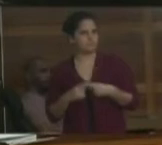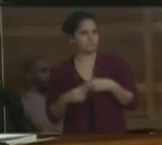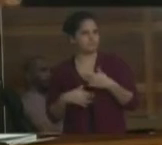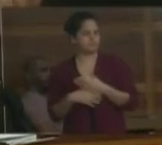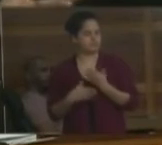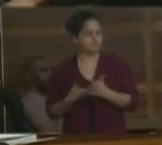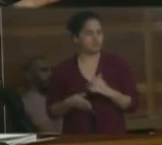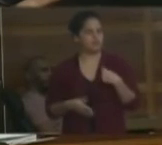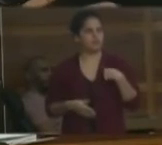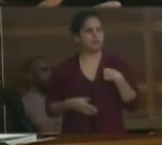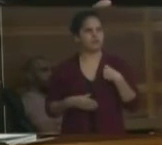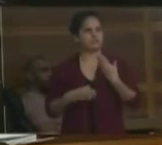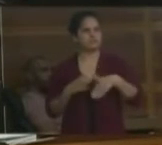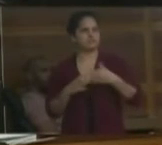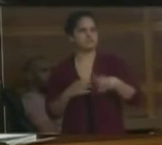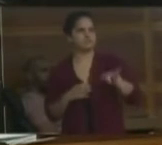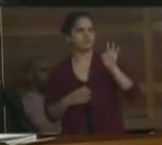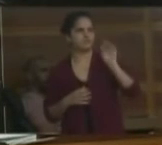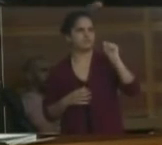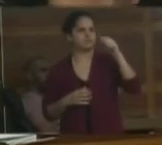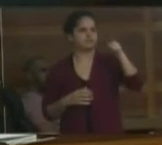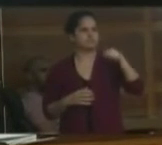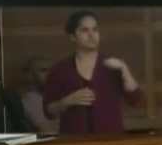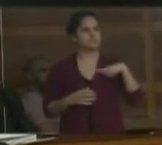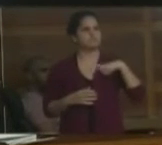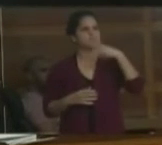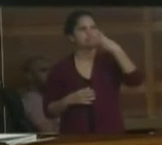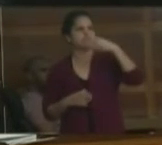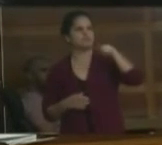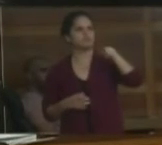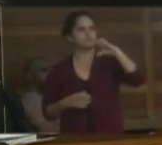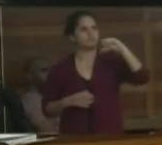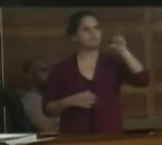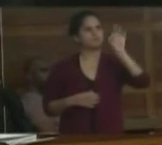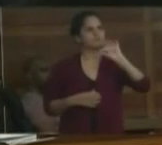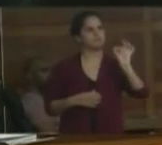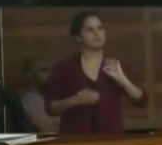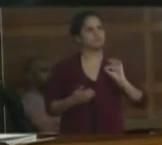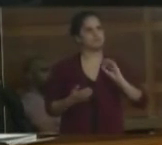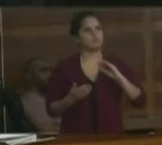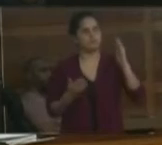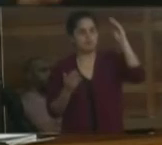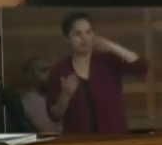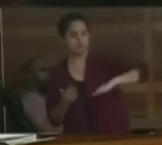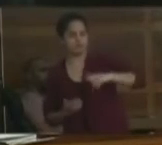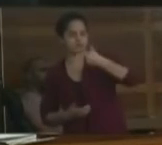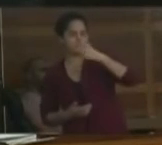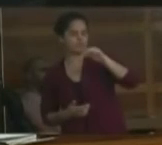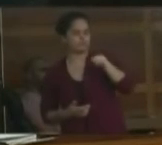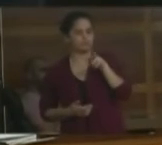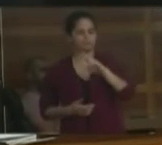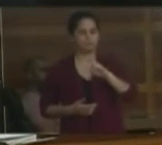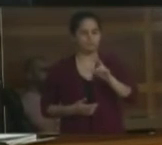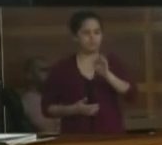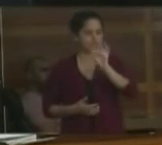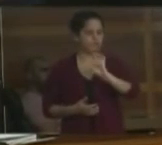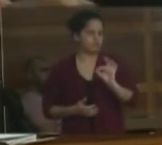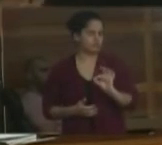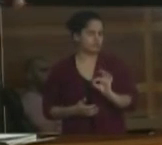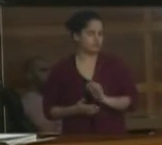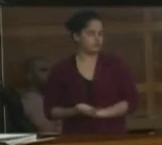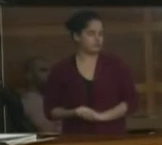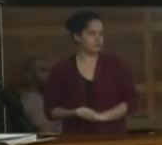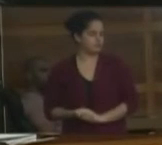eu quando fui infectado de fazer não tava 3.9 chegou a dois pontos alguma coisa e se continuar assim nós vamos